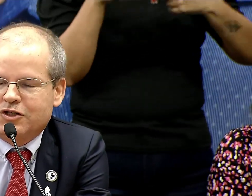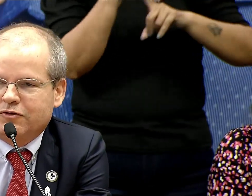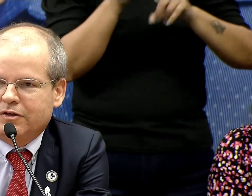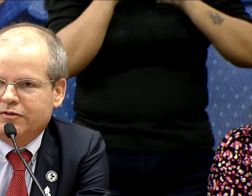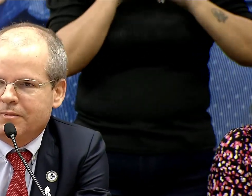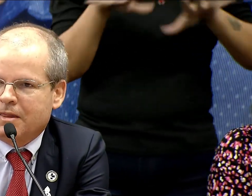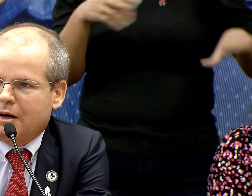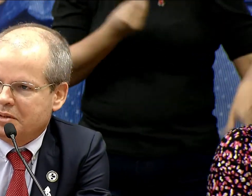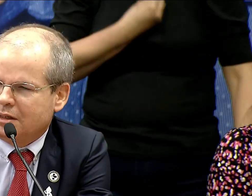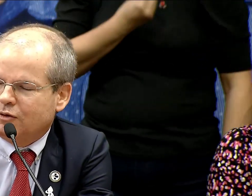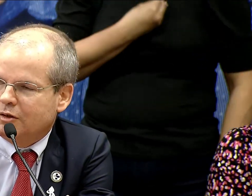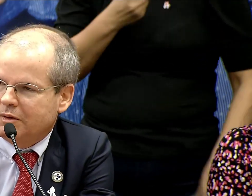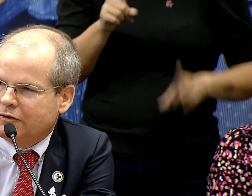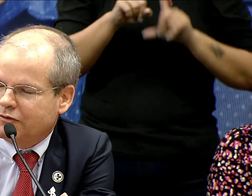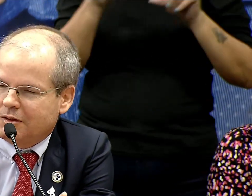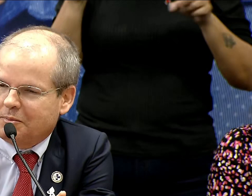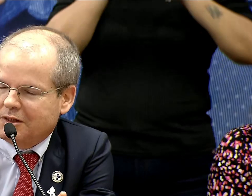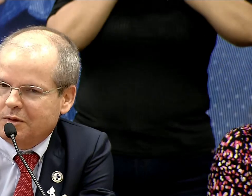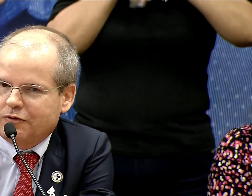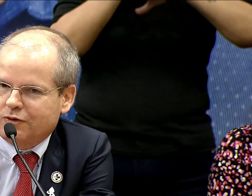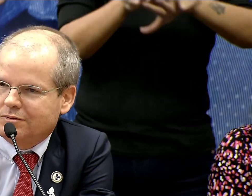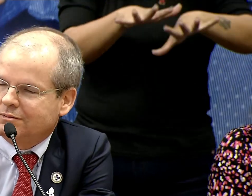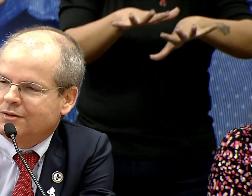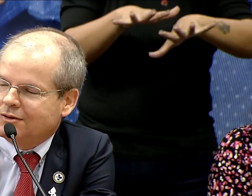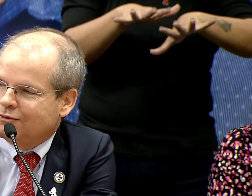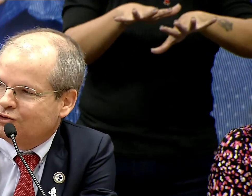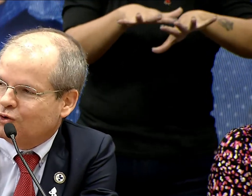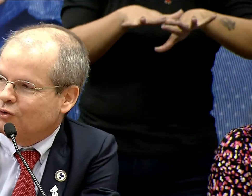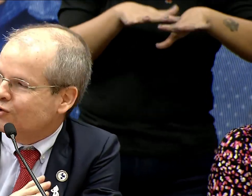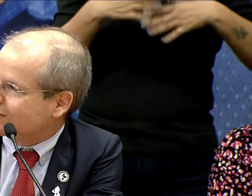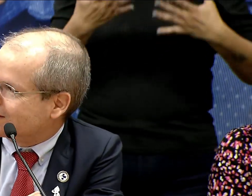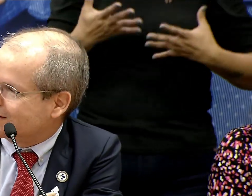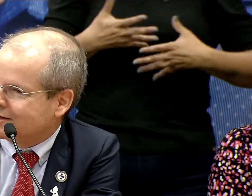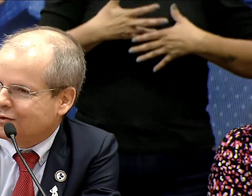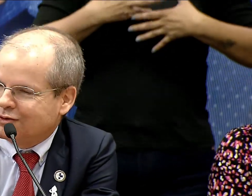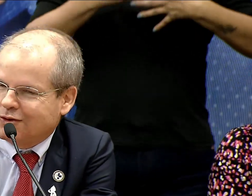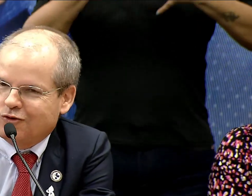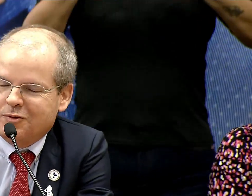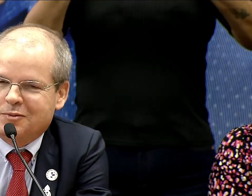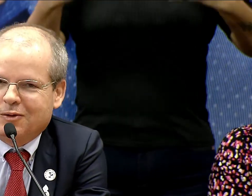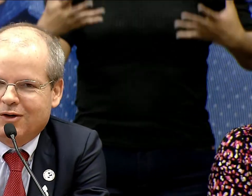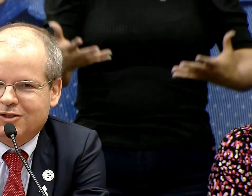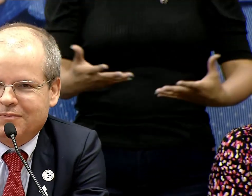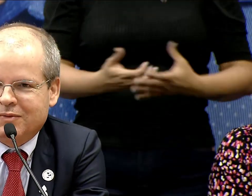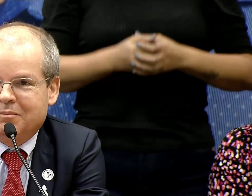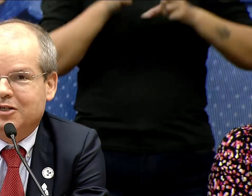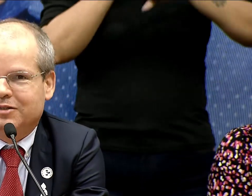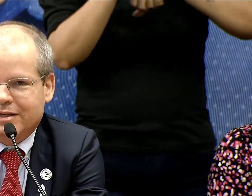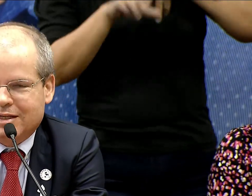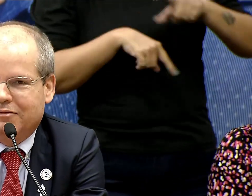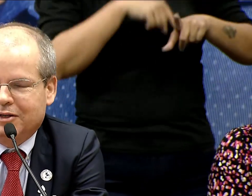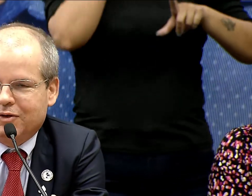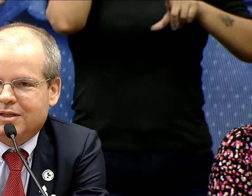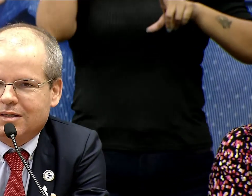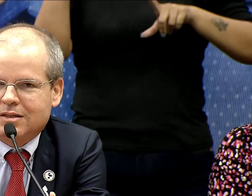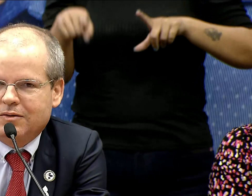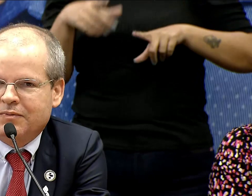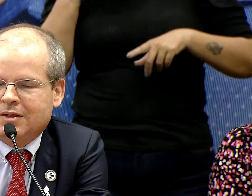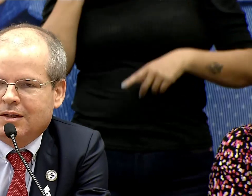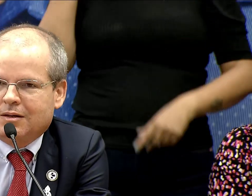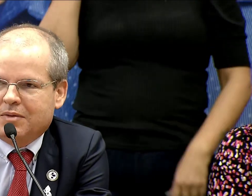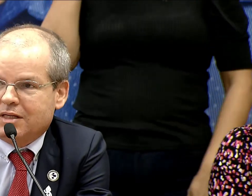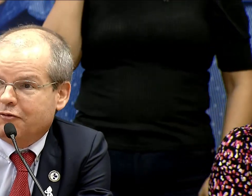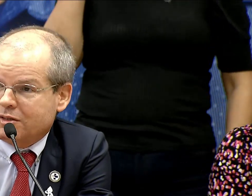epidemiológica que a gente vive. Apesar da pandemia, que foi um soluço, né, na curva epidemiológica, mas que tem que ser levado em